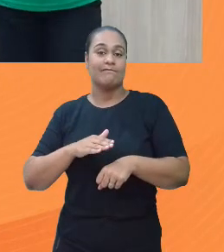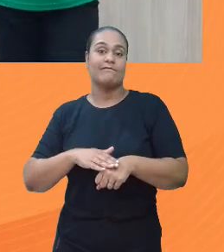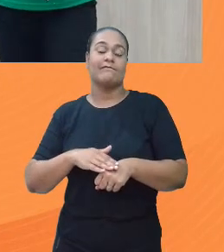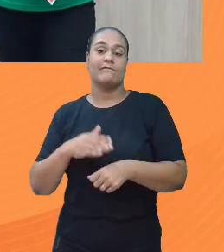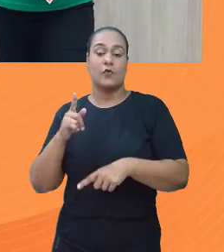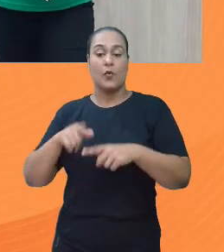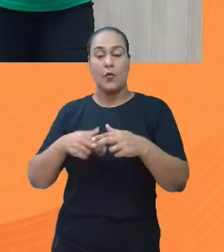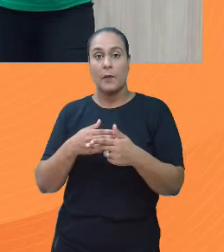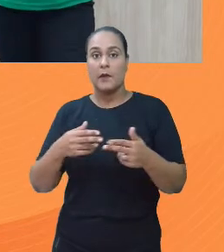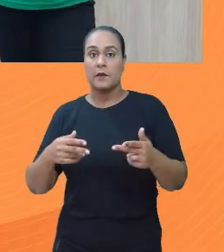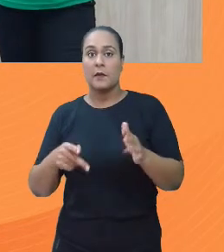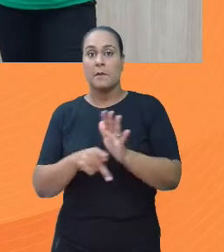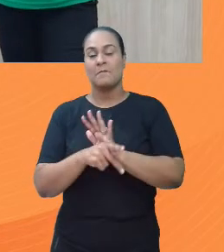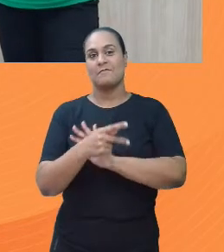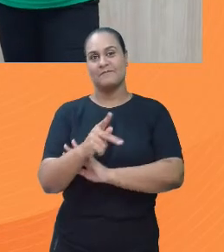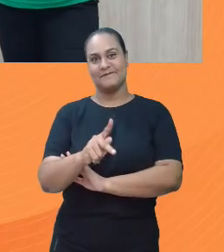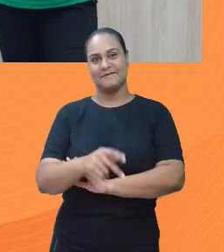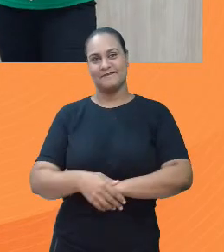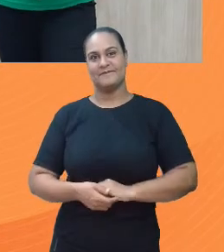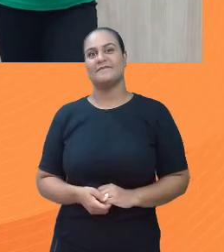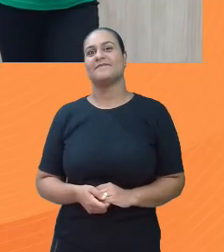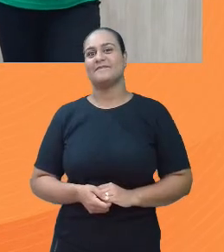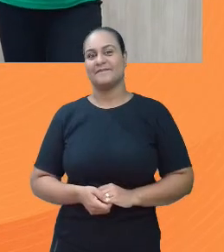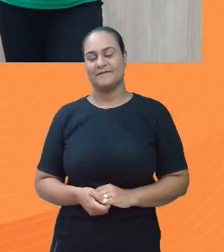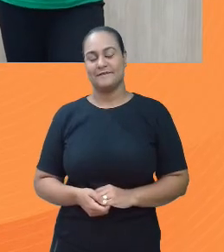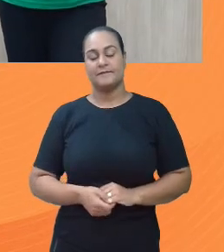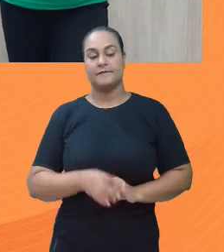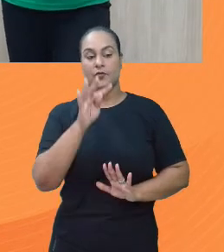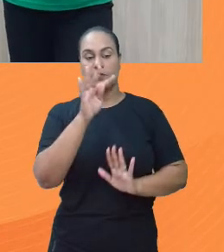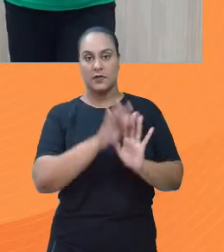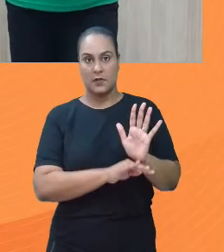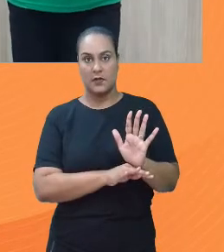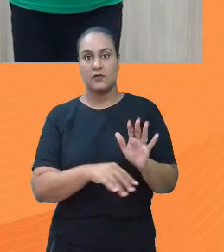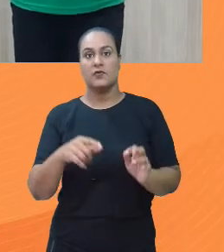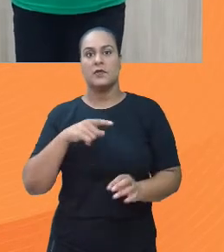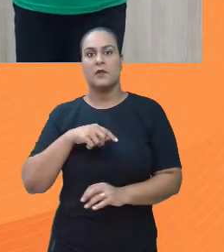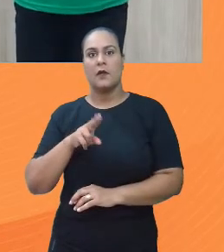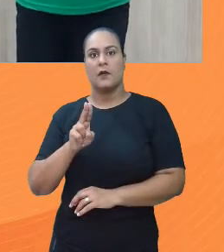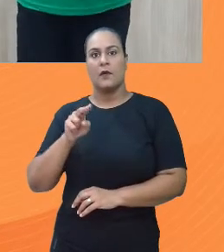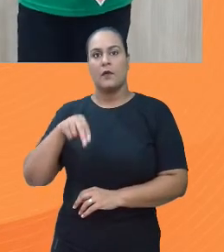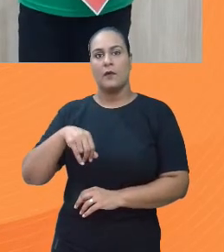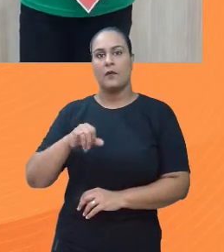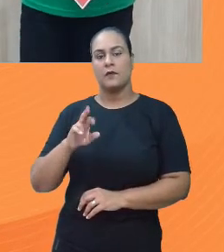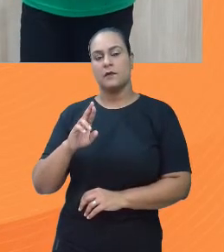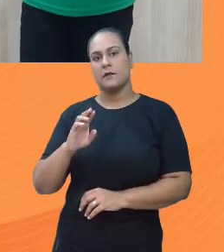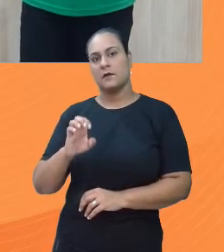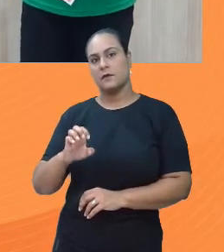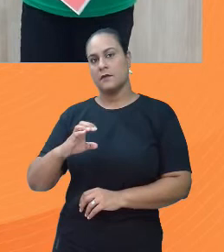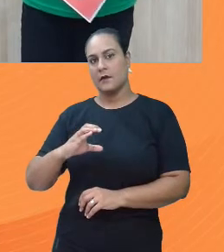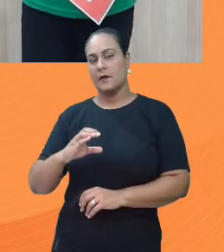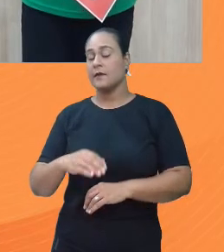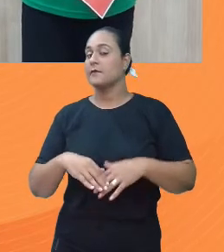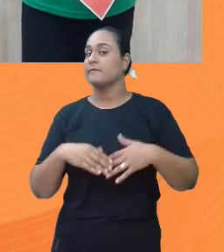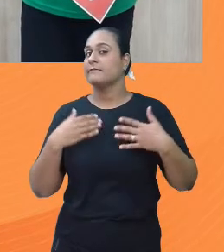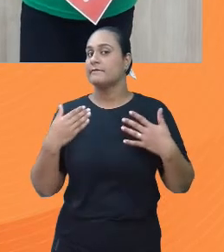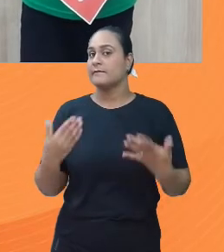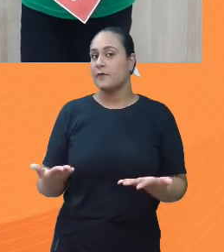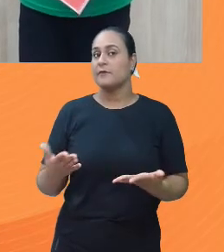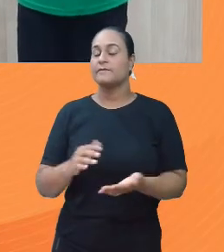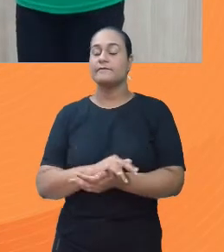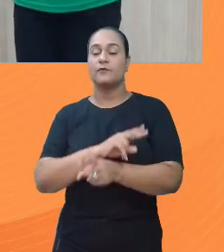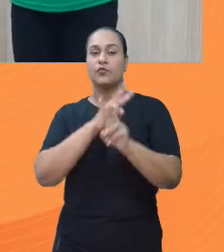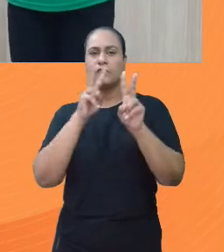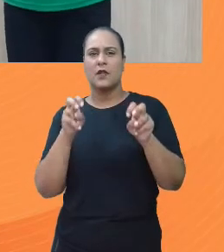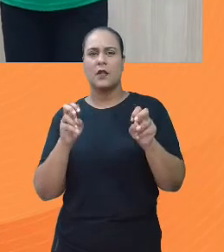com o texto, não é, que vem aí na Unirec. Mas vamos lá. Para falarmos do sistema